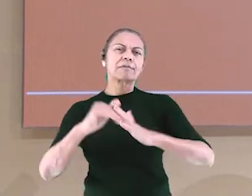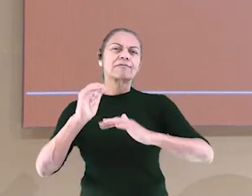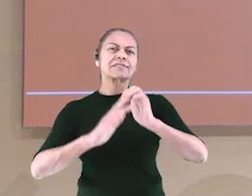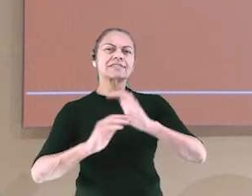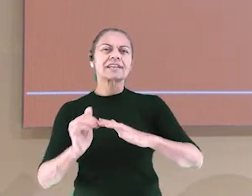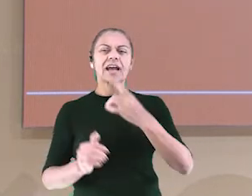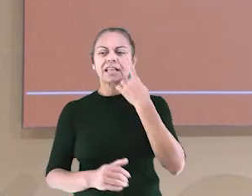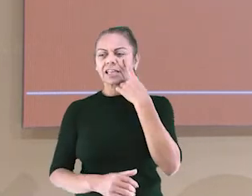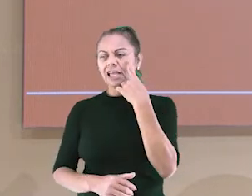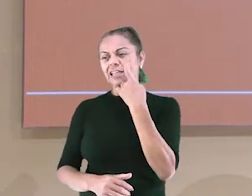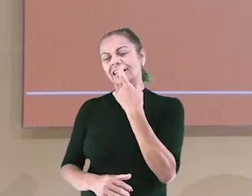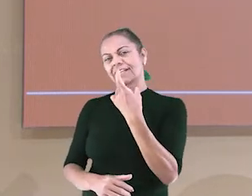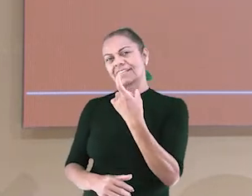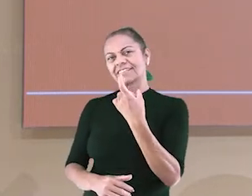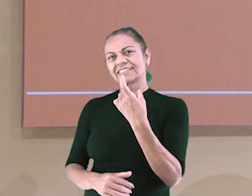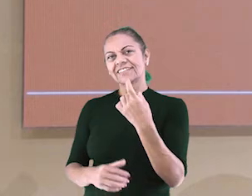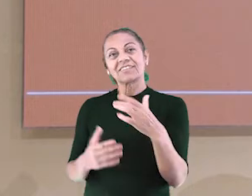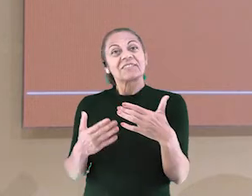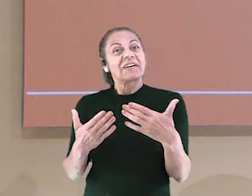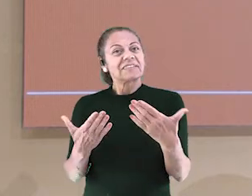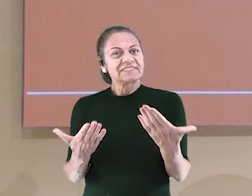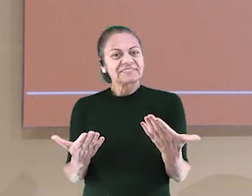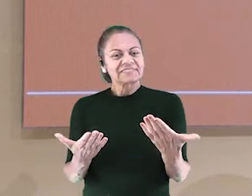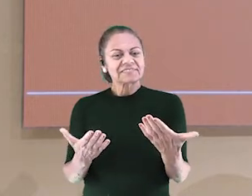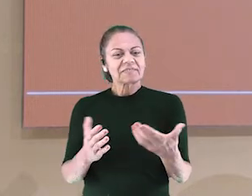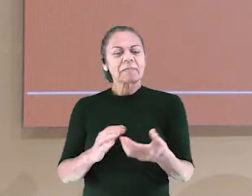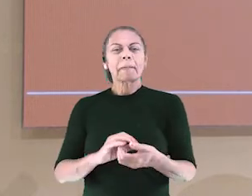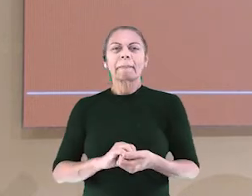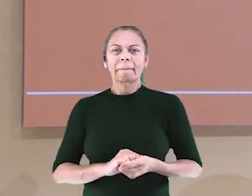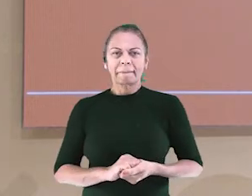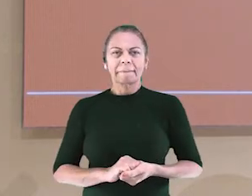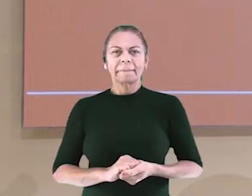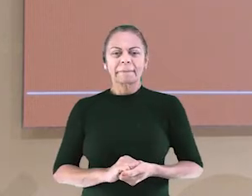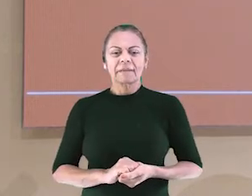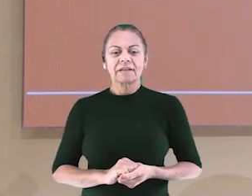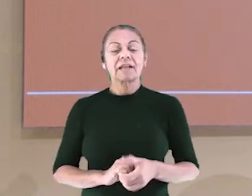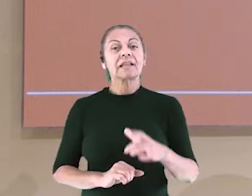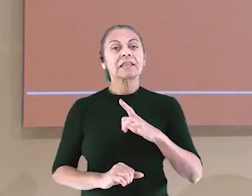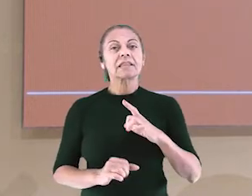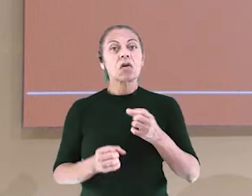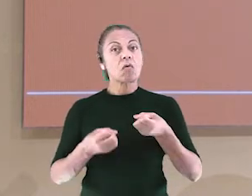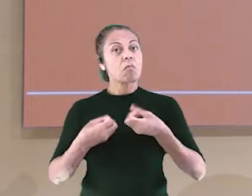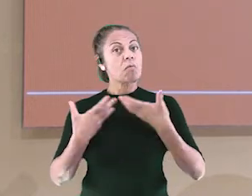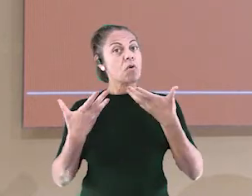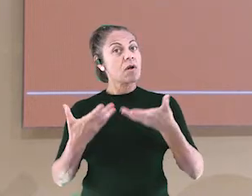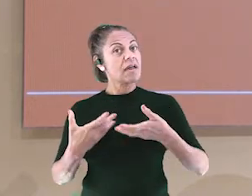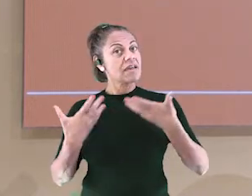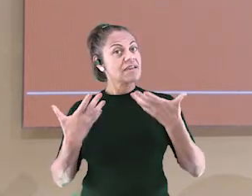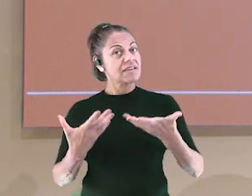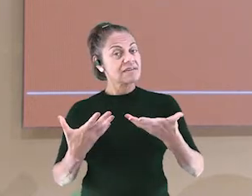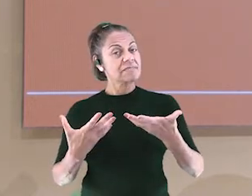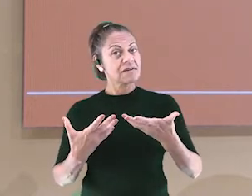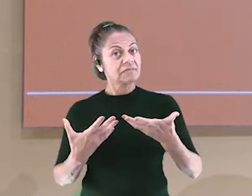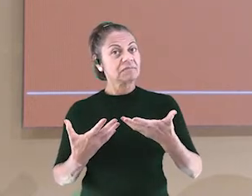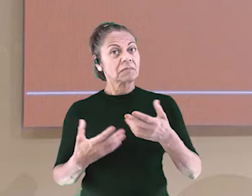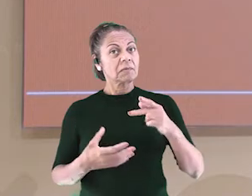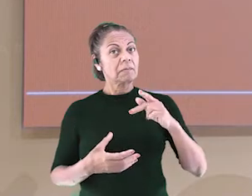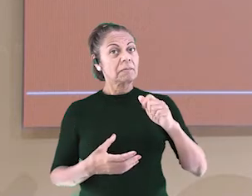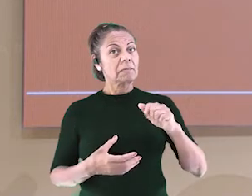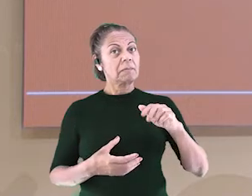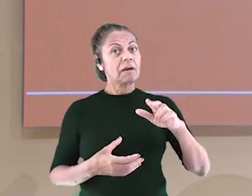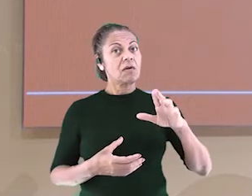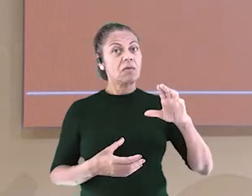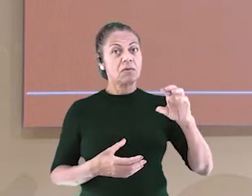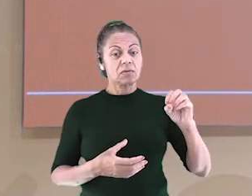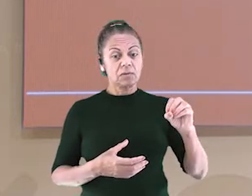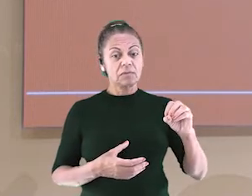seria? Aqui eu tenho um poema muito legal do Pedro Bandeira, que pode nos ajudar a pensar um